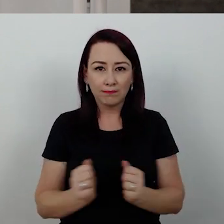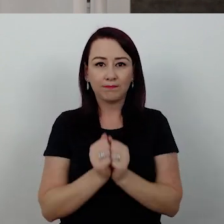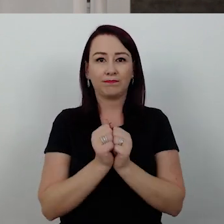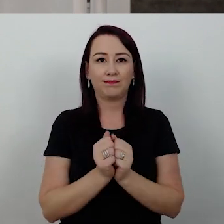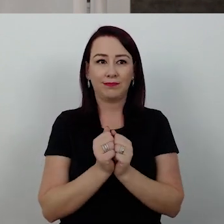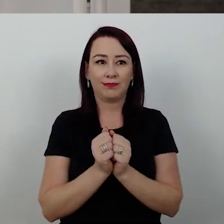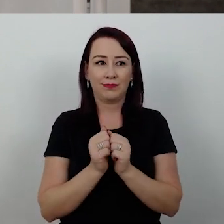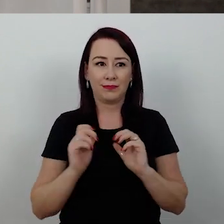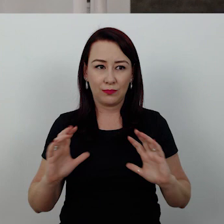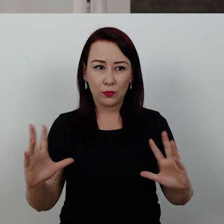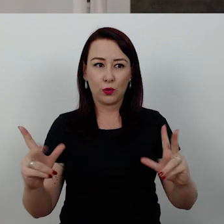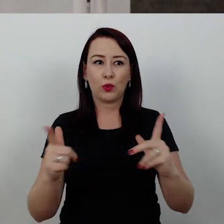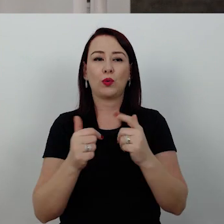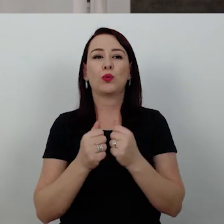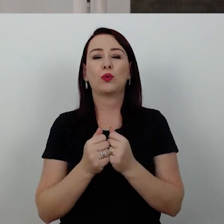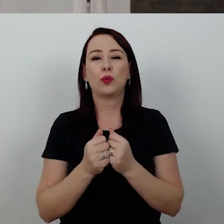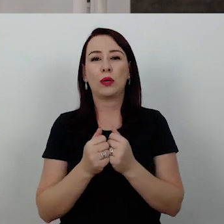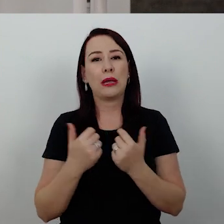de todas as esferas